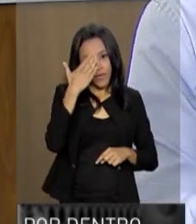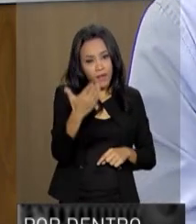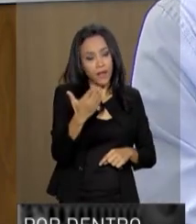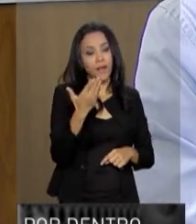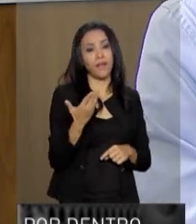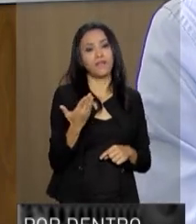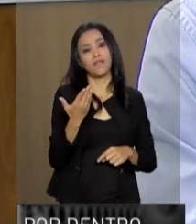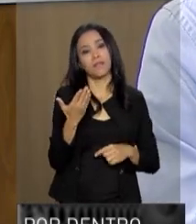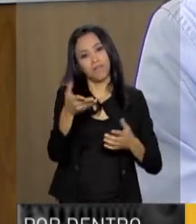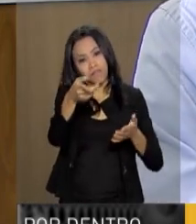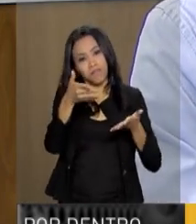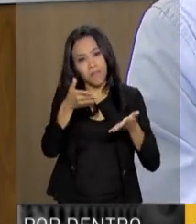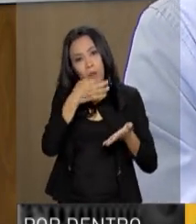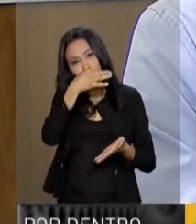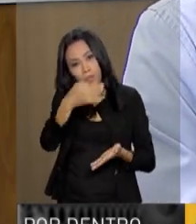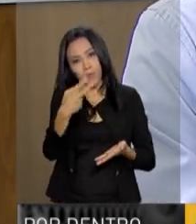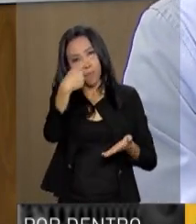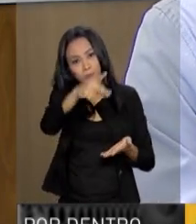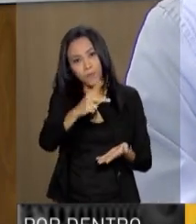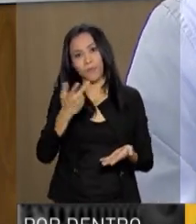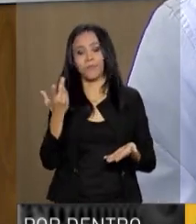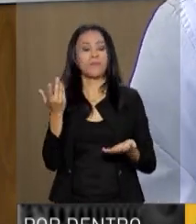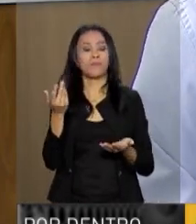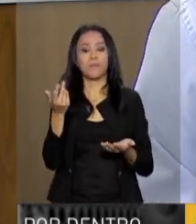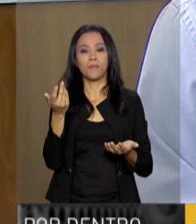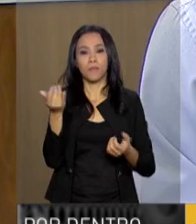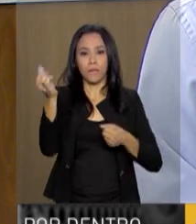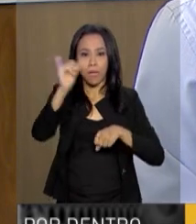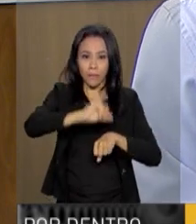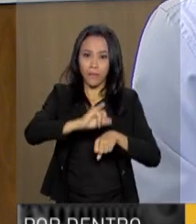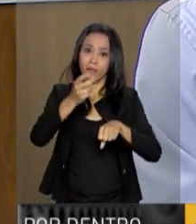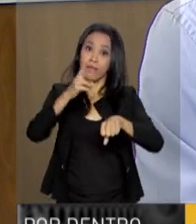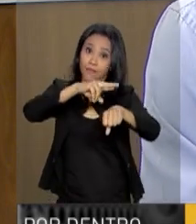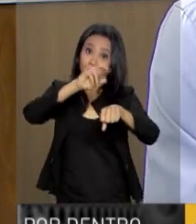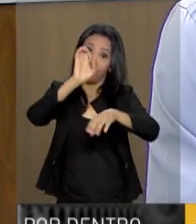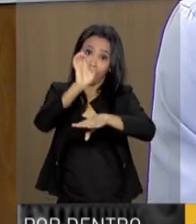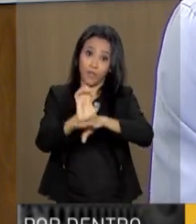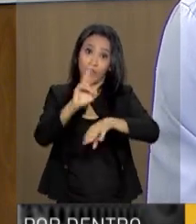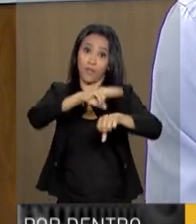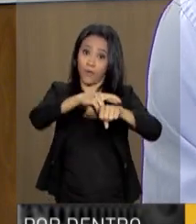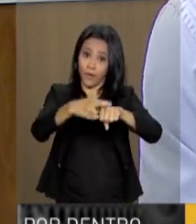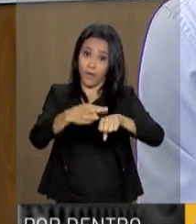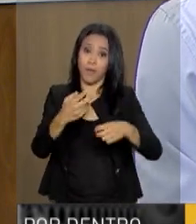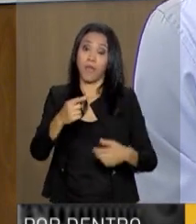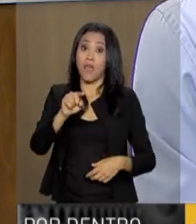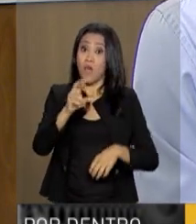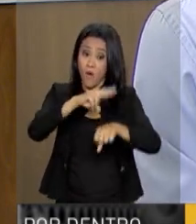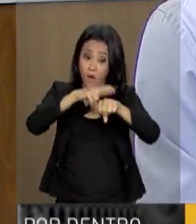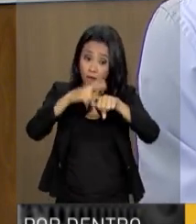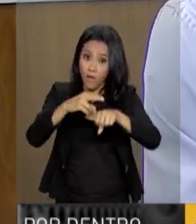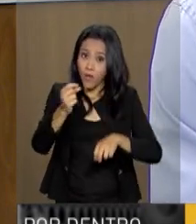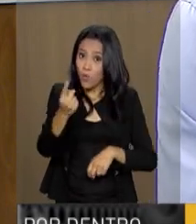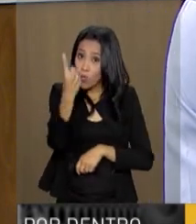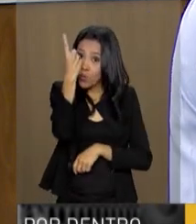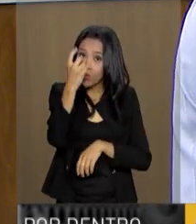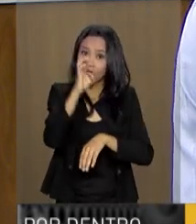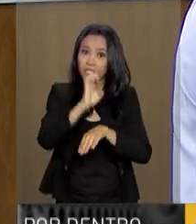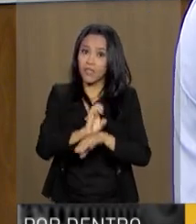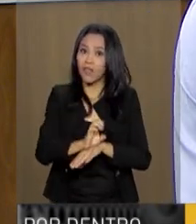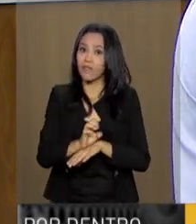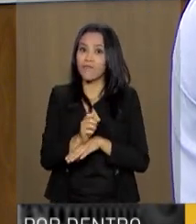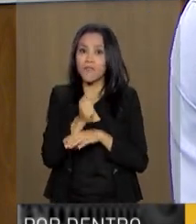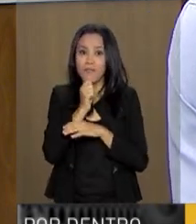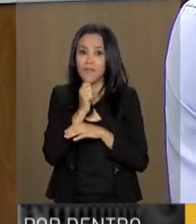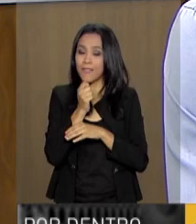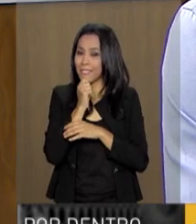norte do país a todos de roraima um forte abraço rogai mas é o único estado que ainda não visitamos